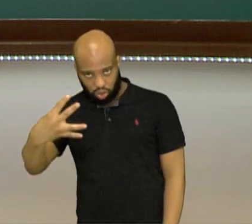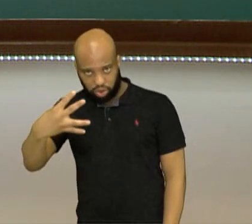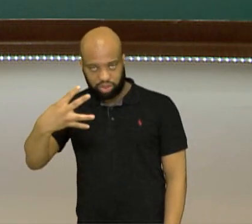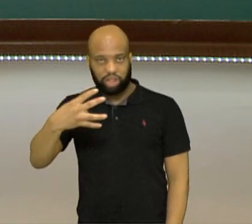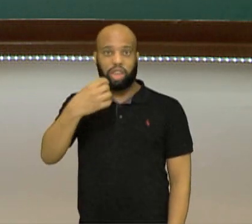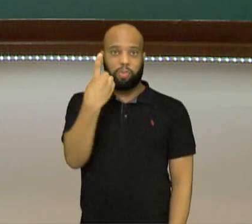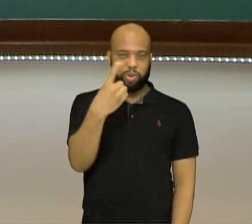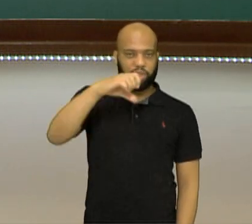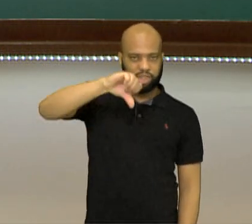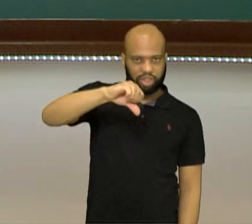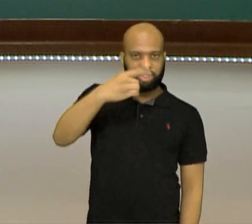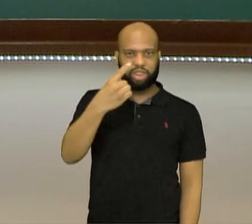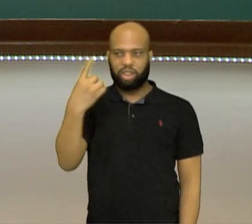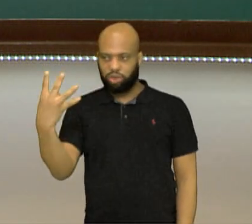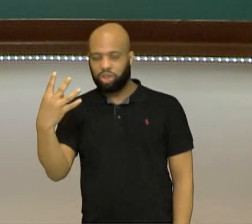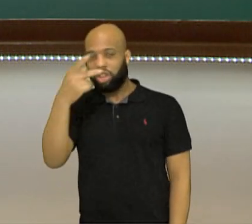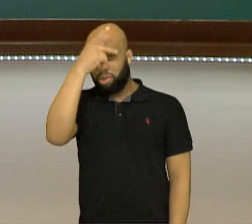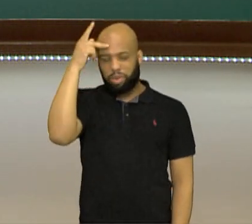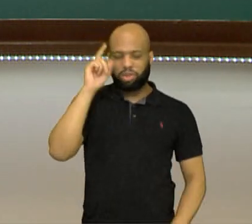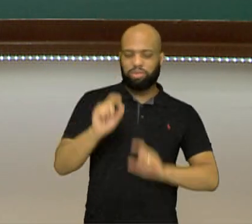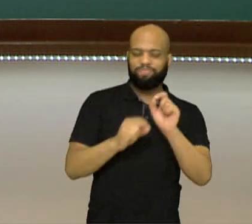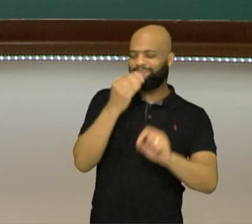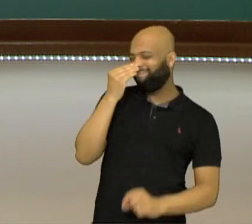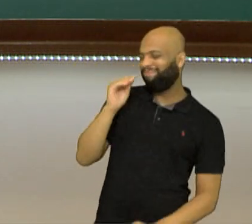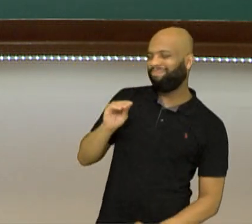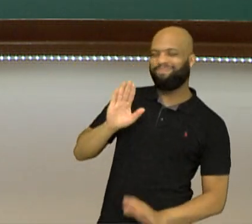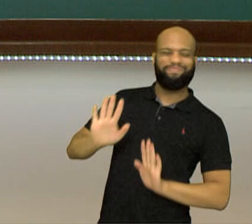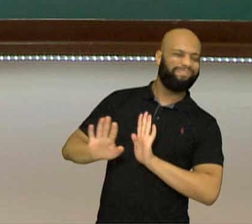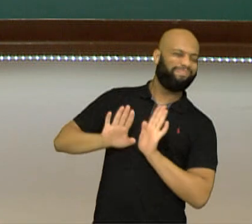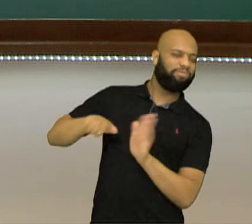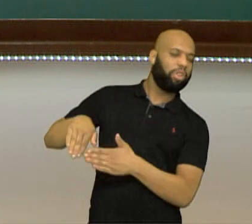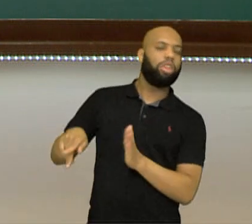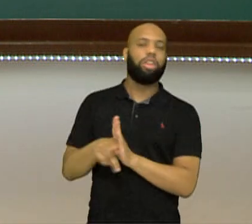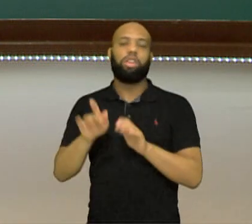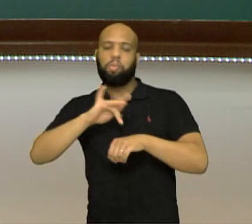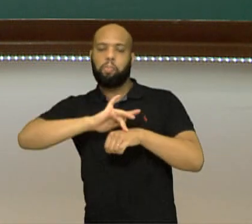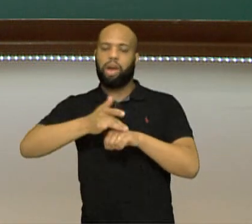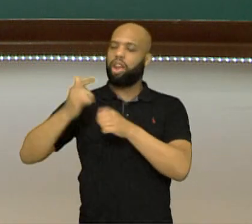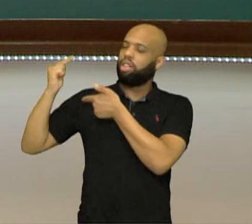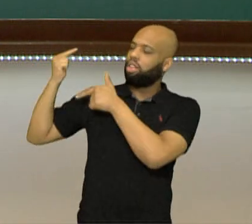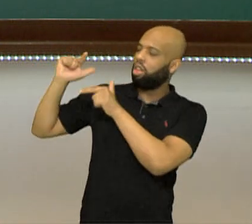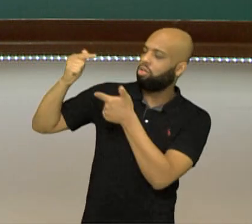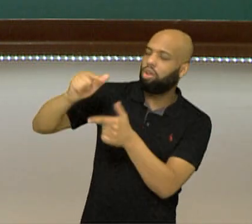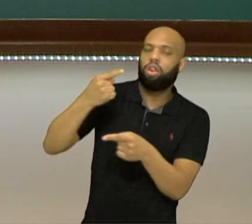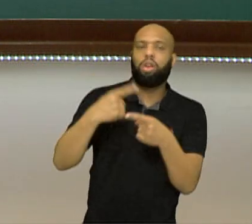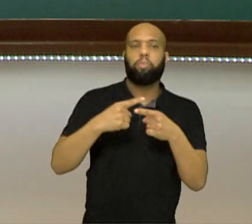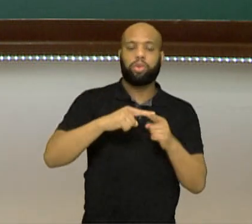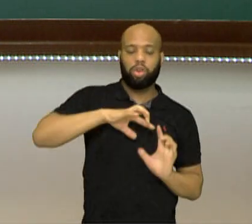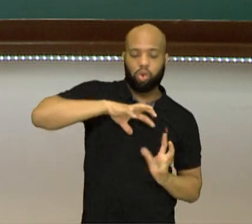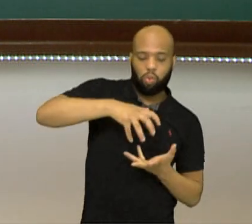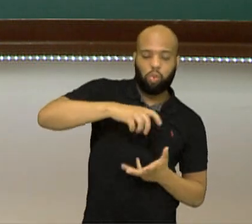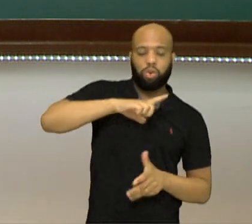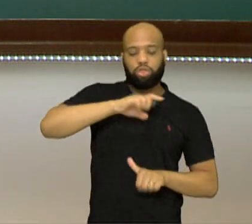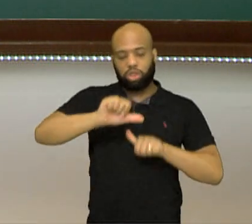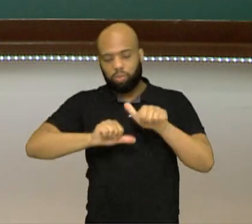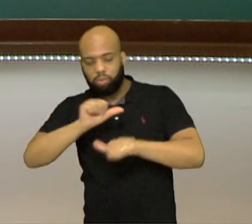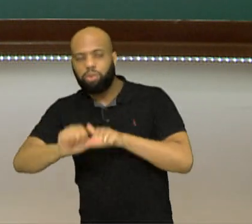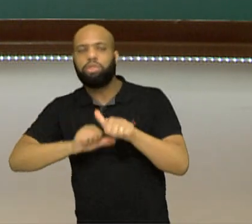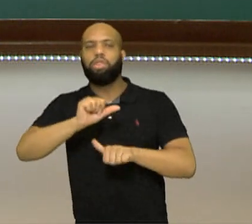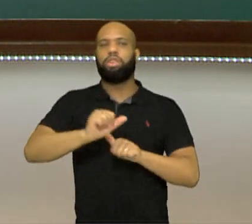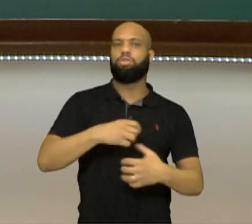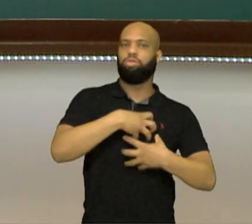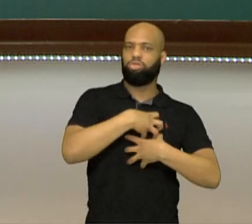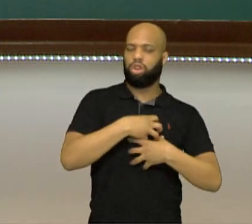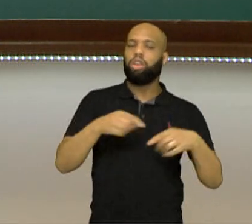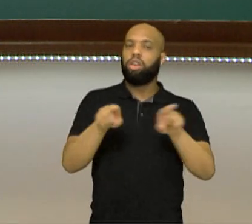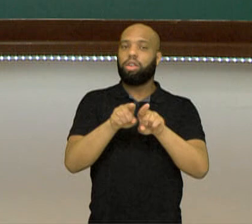já estavam, na verdade, um pouco desinteressadas no balé clássico, né? O mundo estava se redirecionando, se ressignificando, e as pessoas